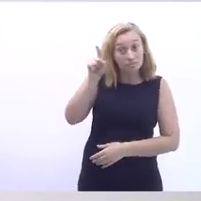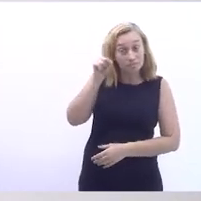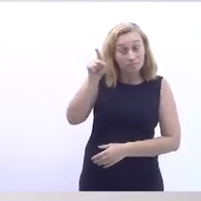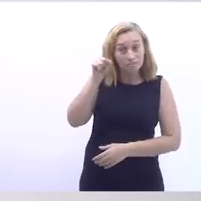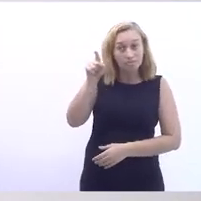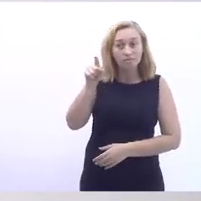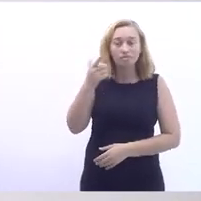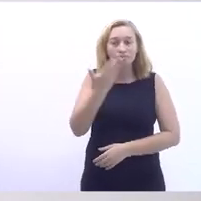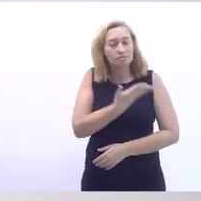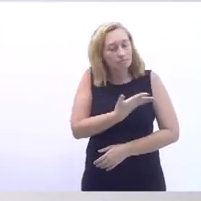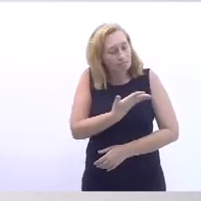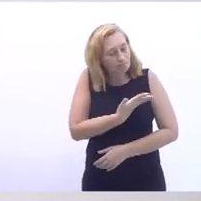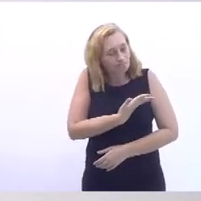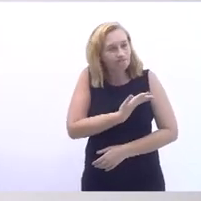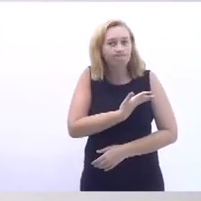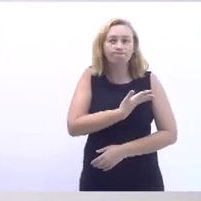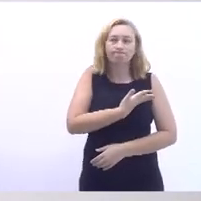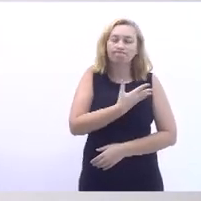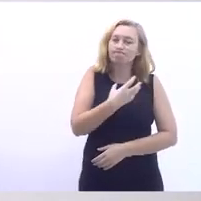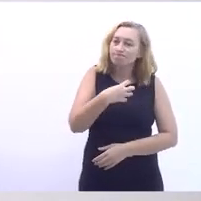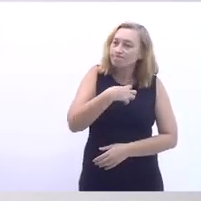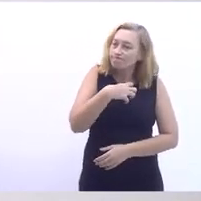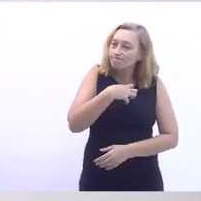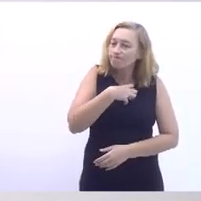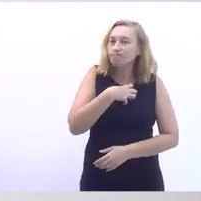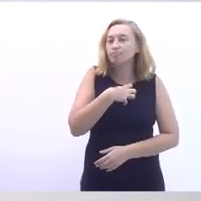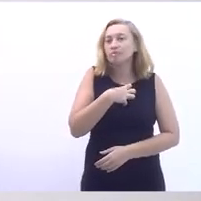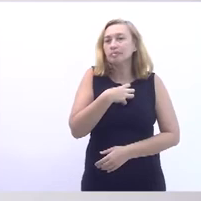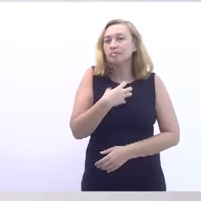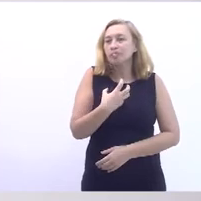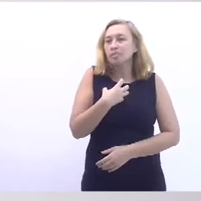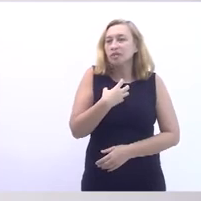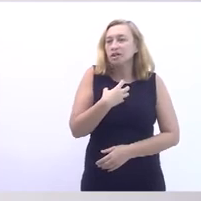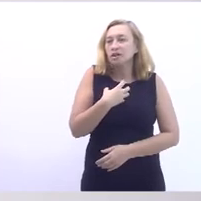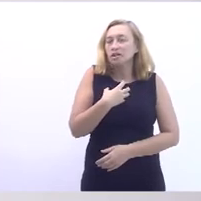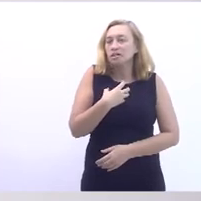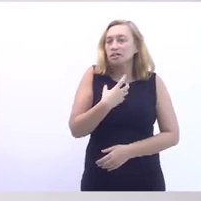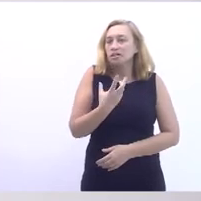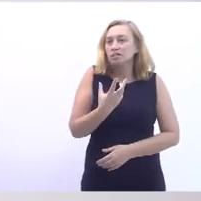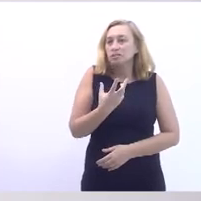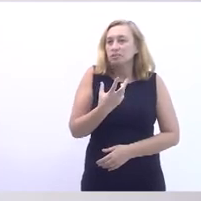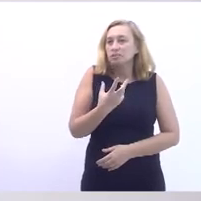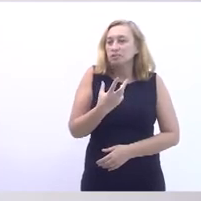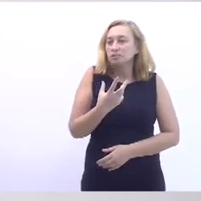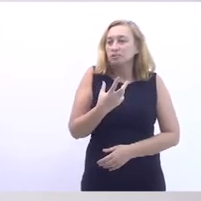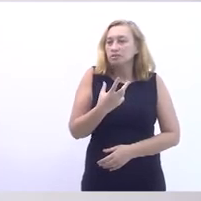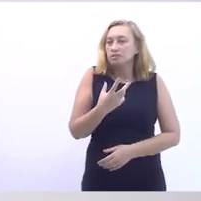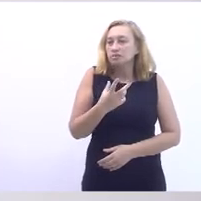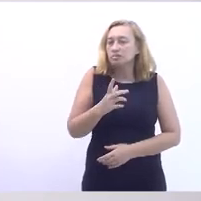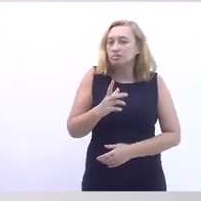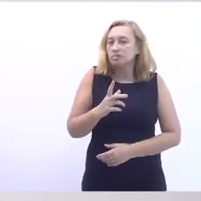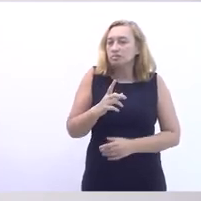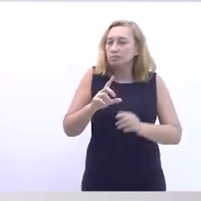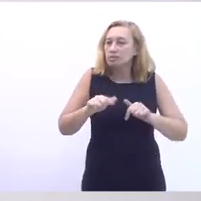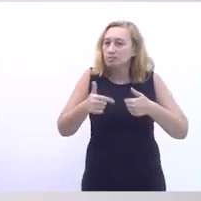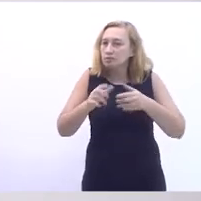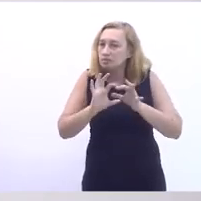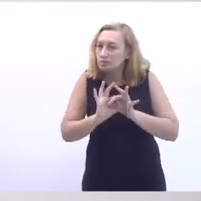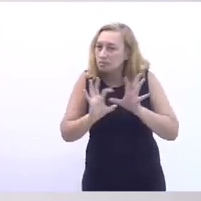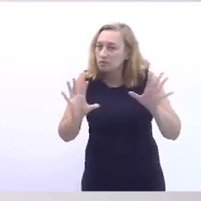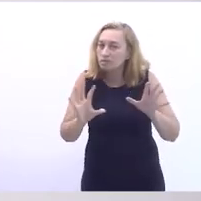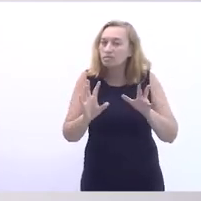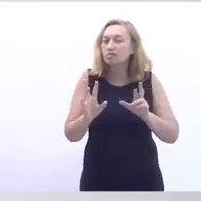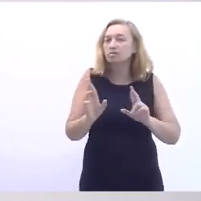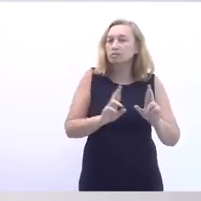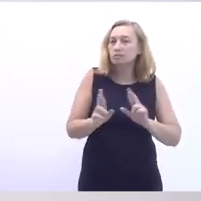os meus colegas no sentido da de um posicionamento mais democrático com